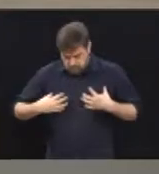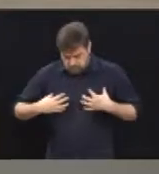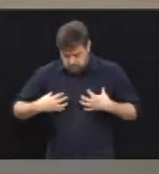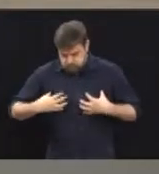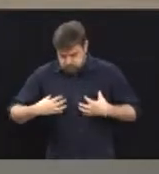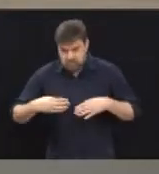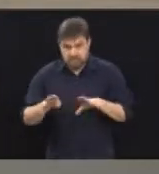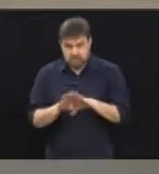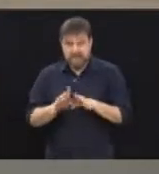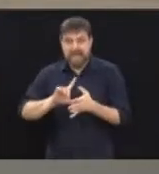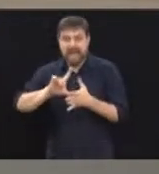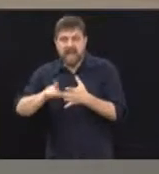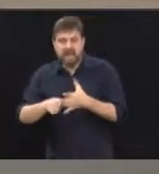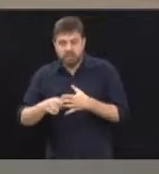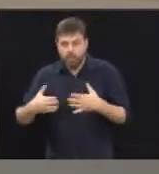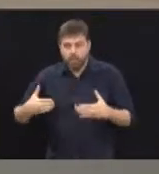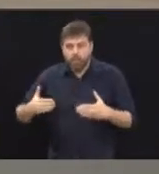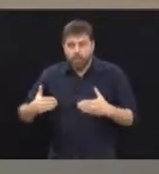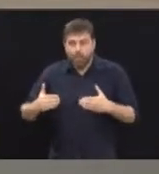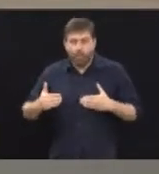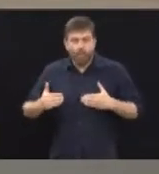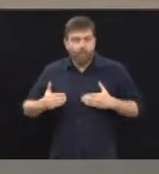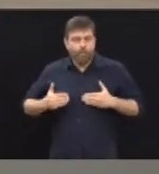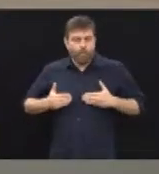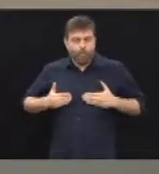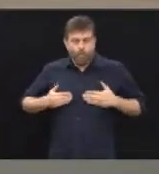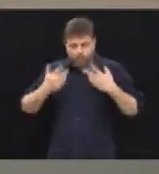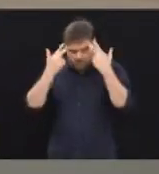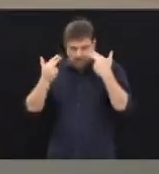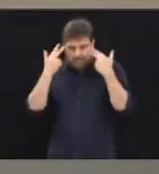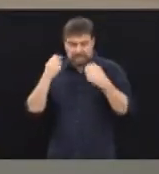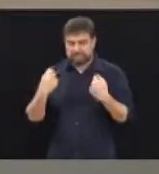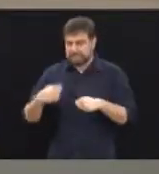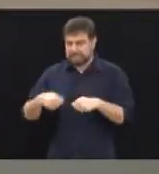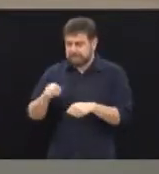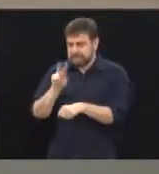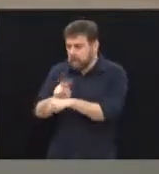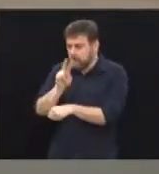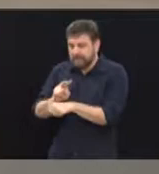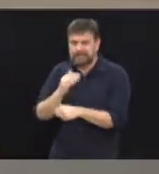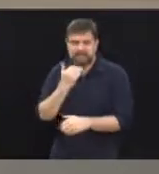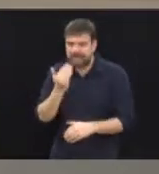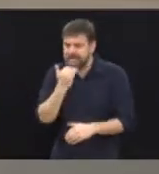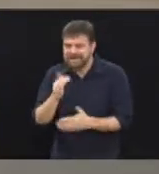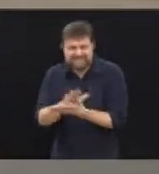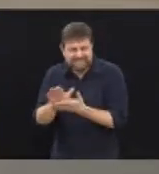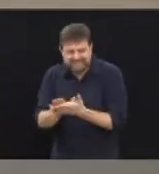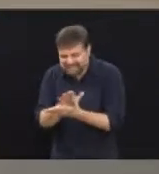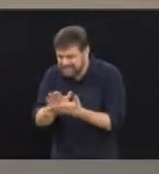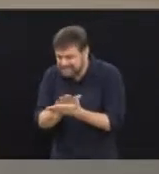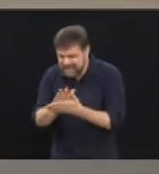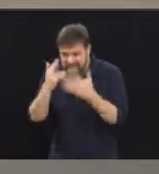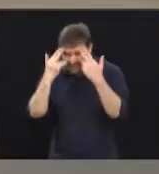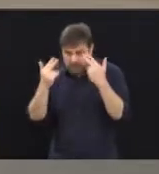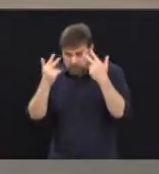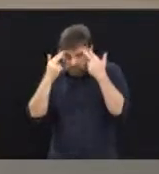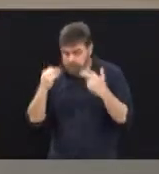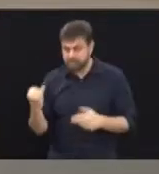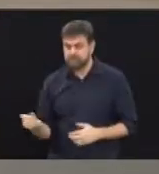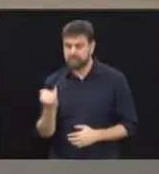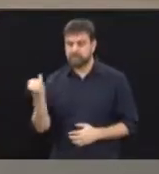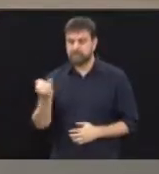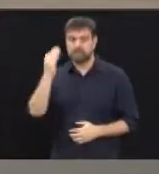vai involuir ou vai desaparecer. Então a gente não precisa fazer nada na grande maioria das vezes. Mas é importante sempre ter